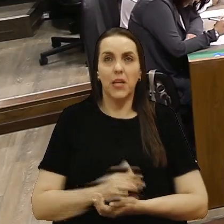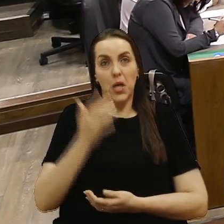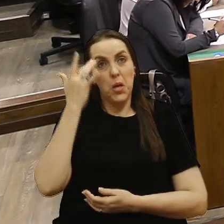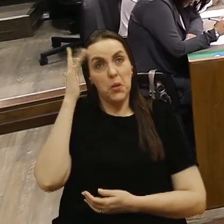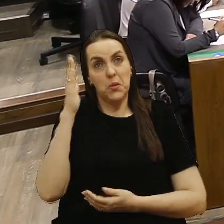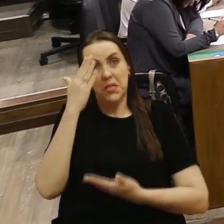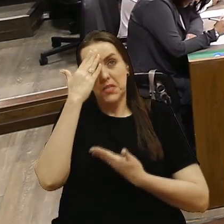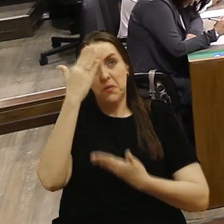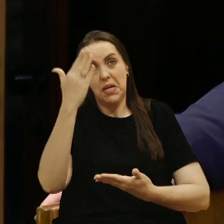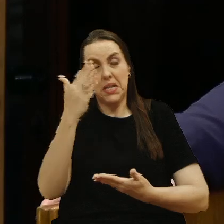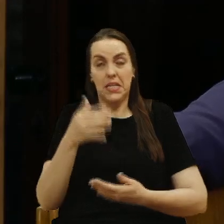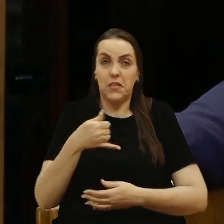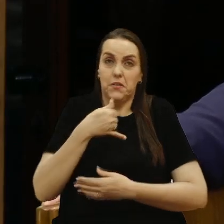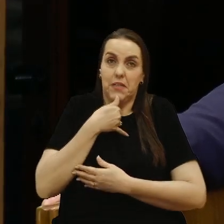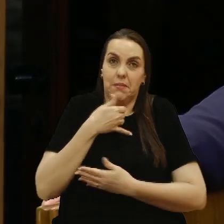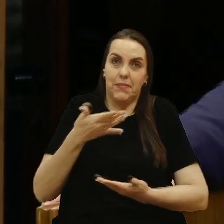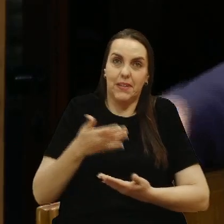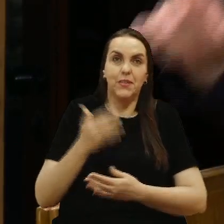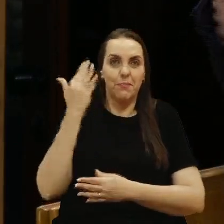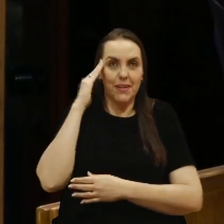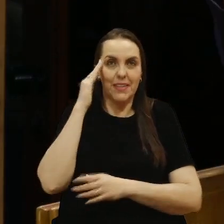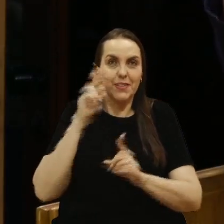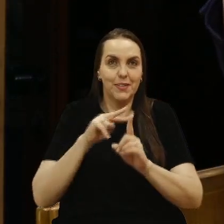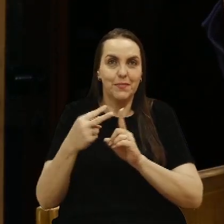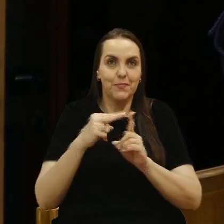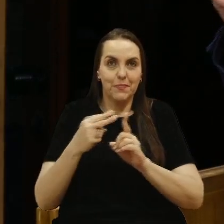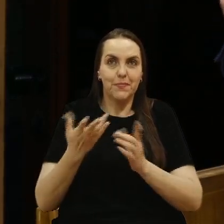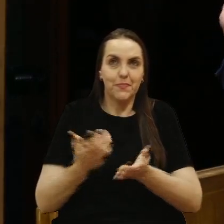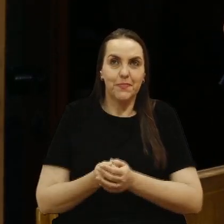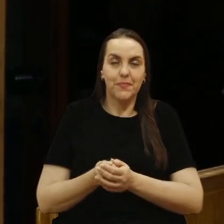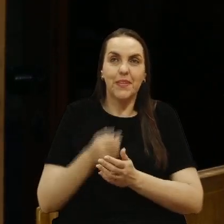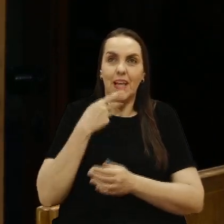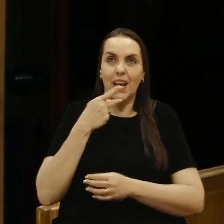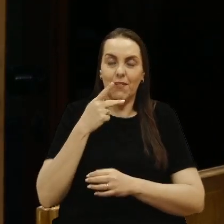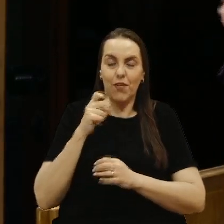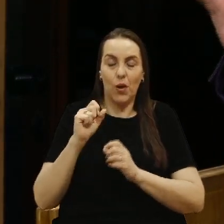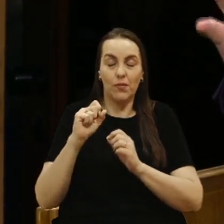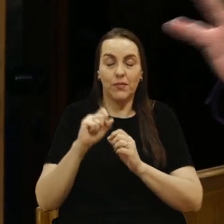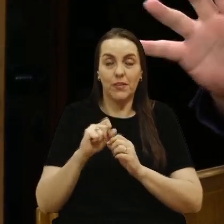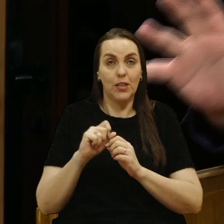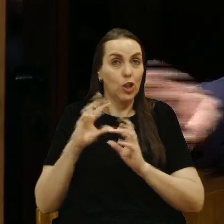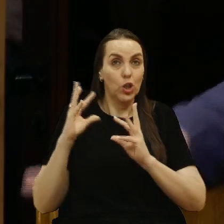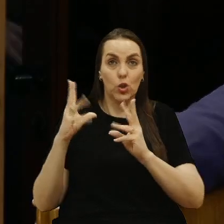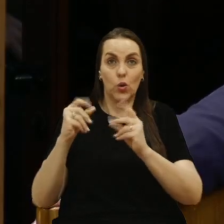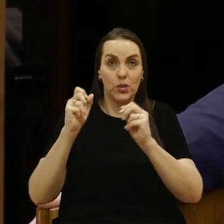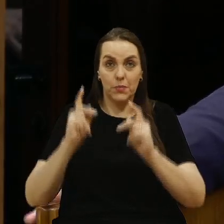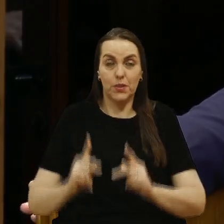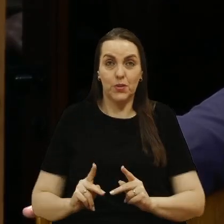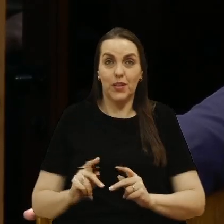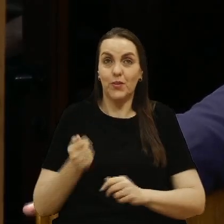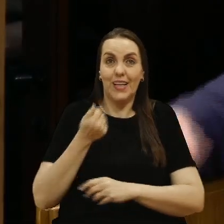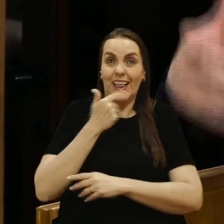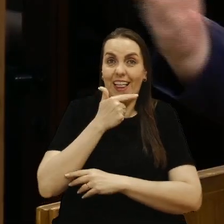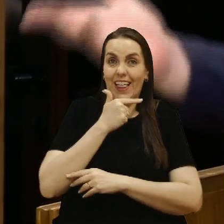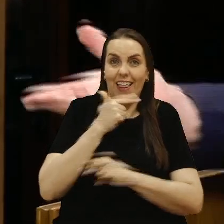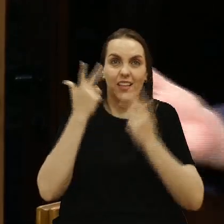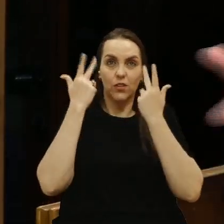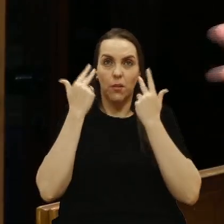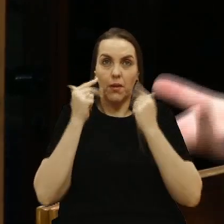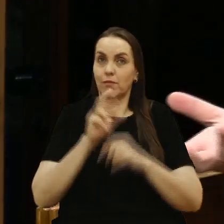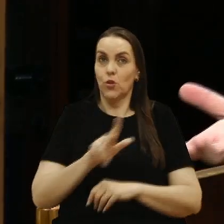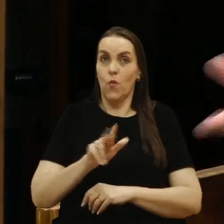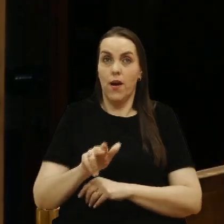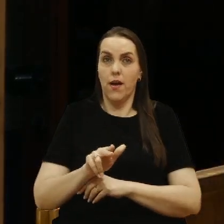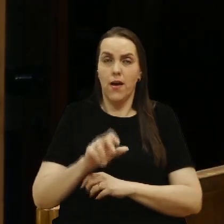lamento, mas enfim, entendi o seu ponto de vista, em que pese o fato que ela colocou no plural, né? E aqui a risada não é porque a gente está normalizando isso, mas é porque realmente é